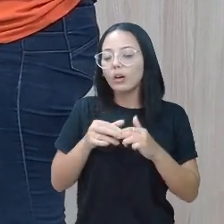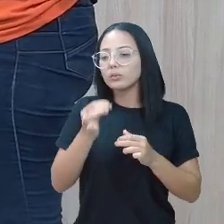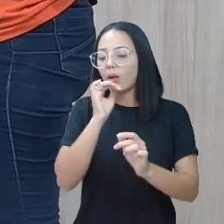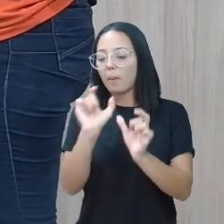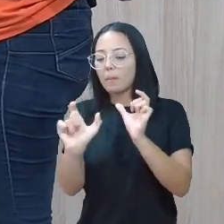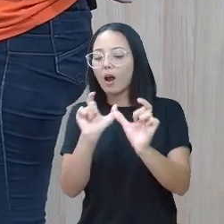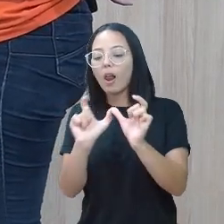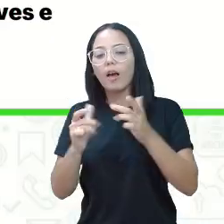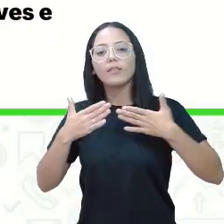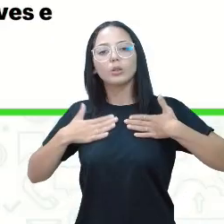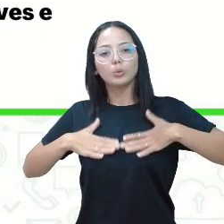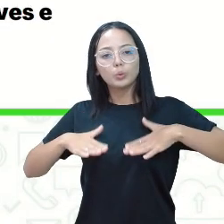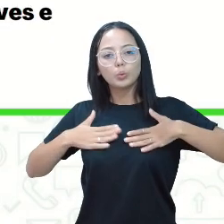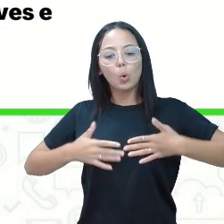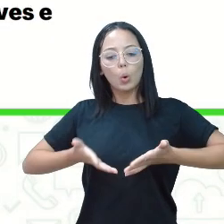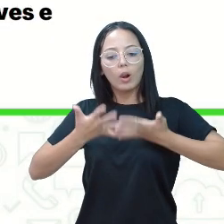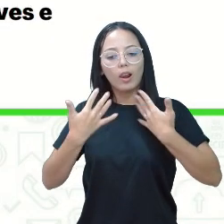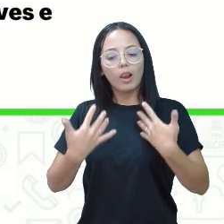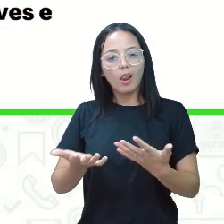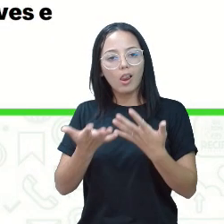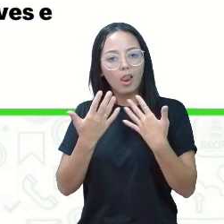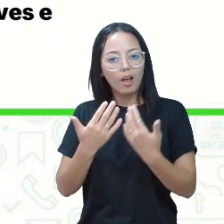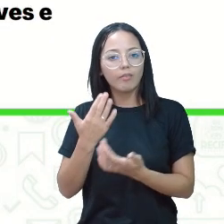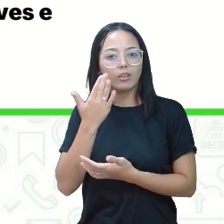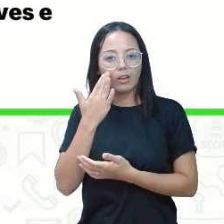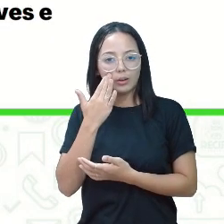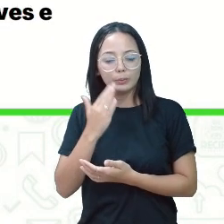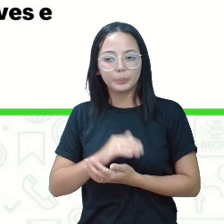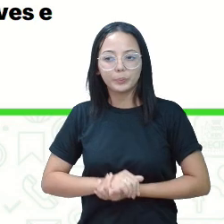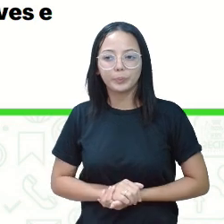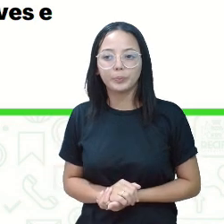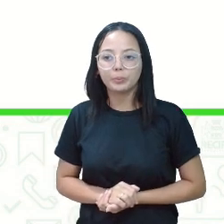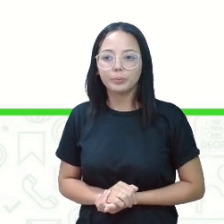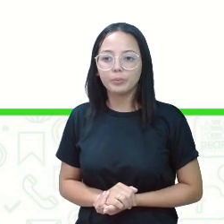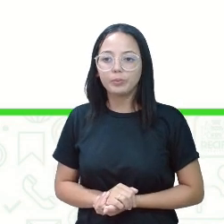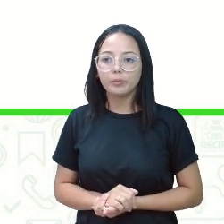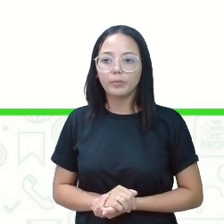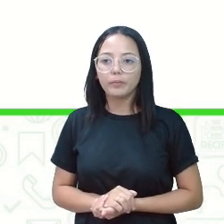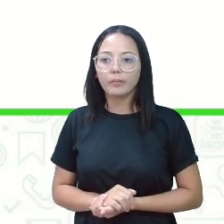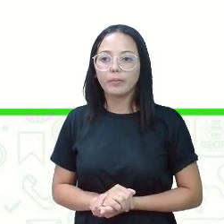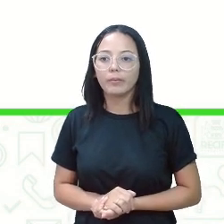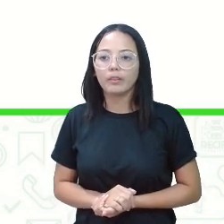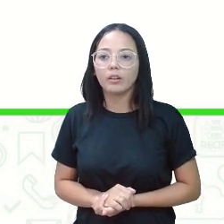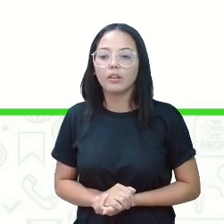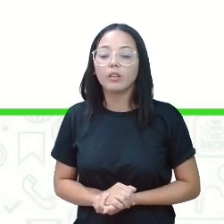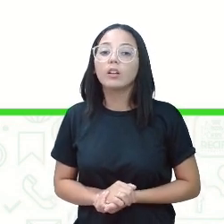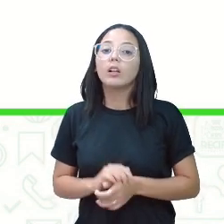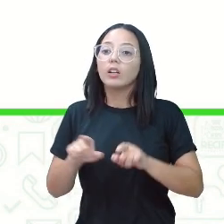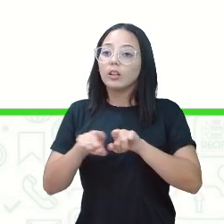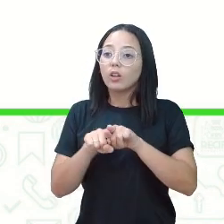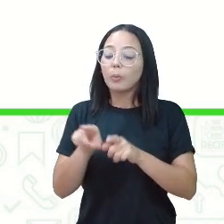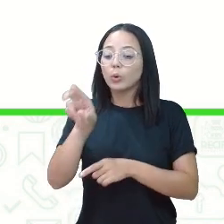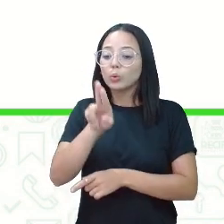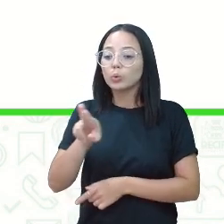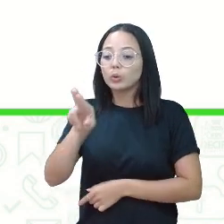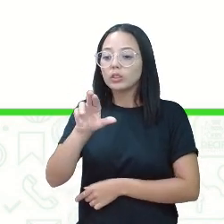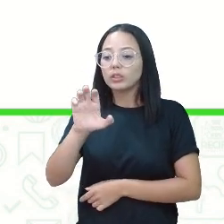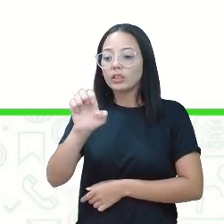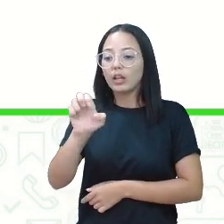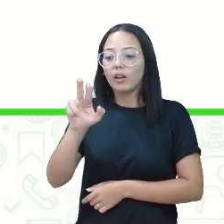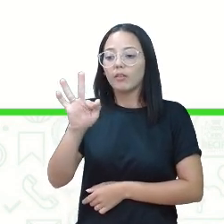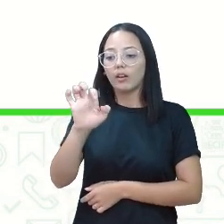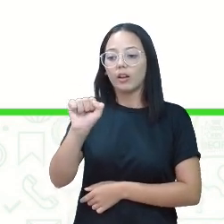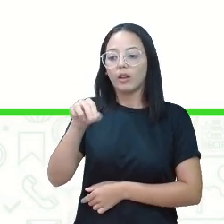termos mais suaves e menos provocantes. O emprego do eufemismo.